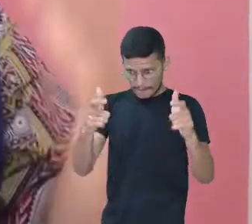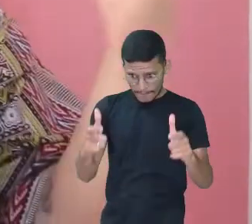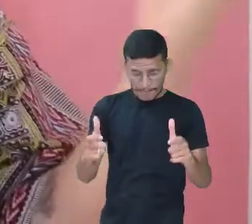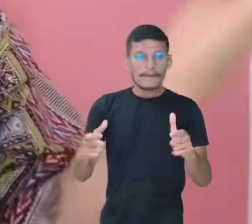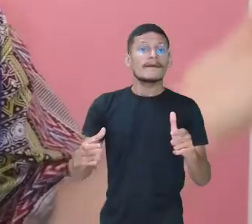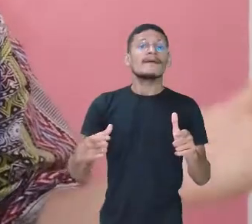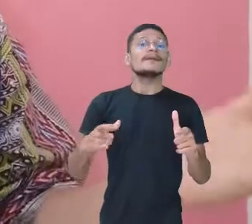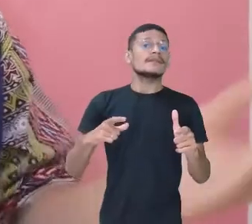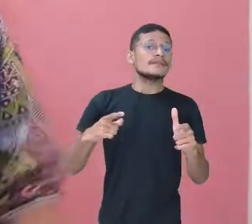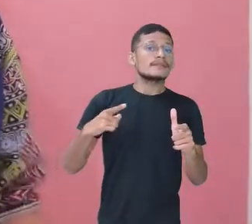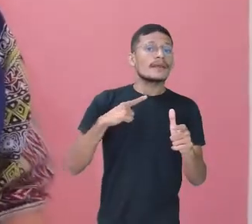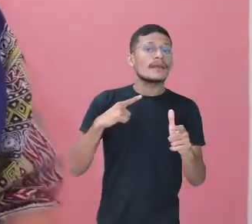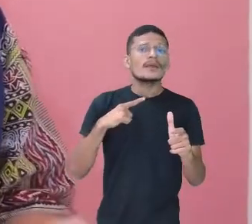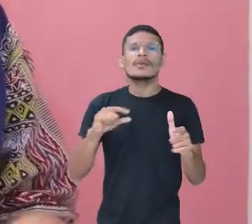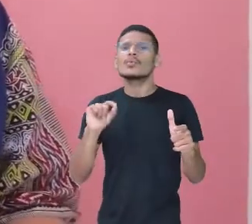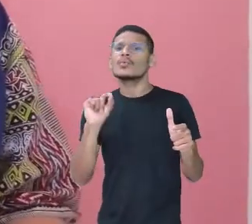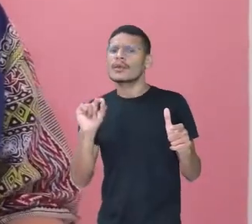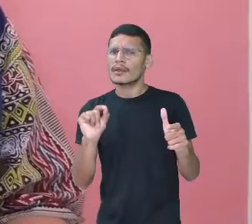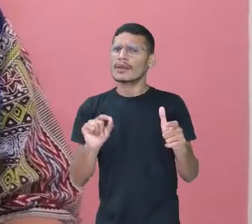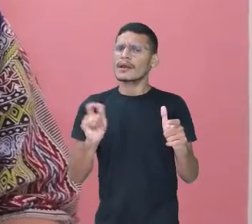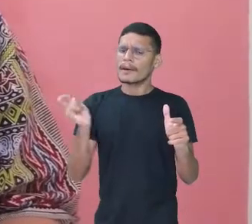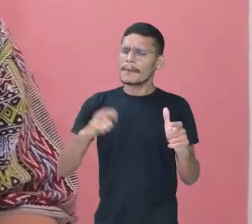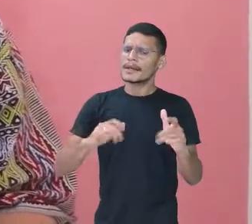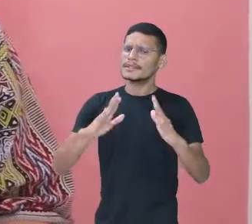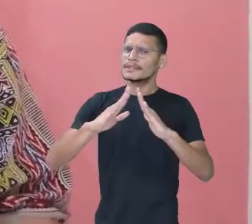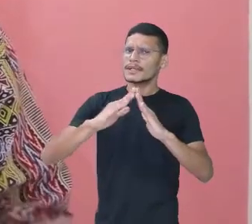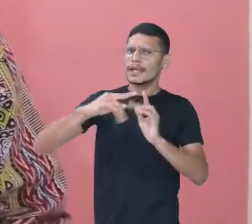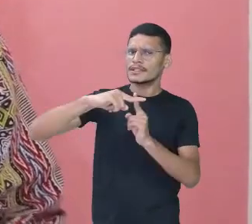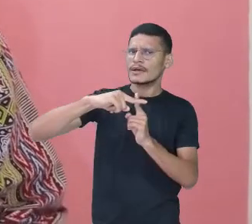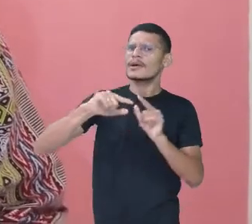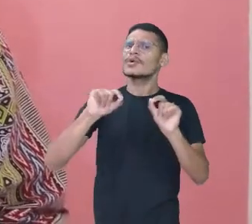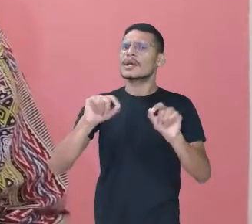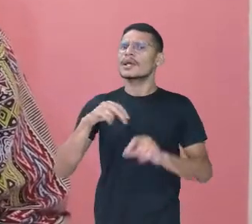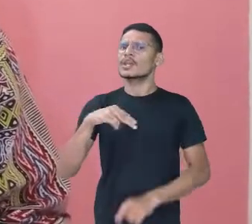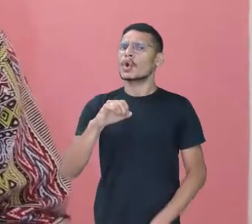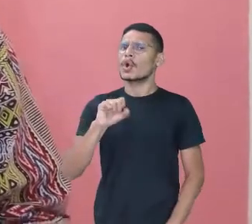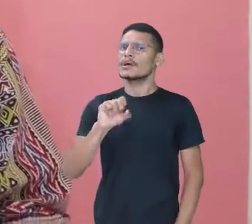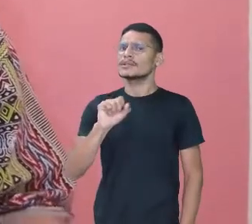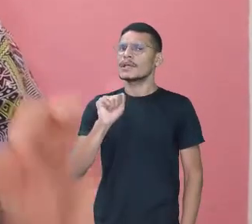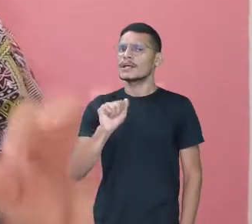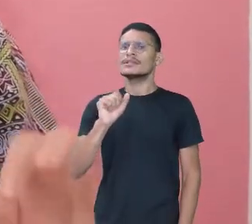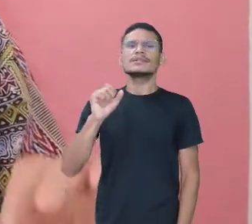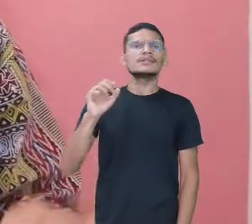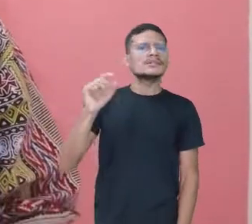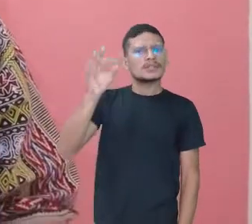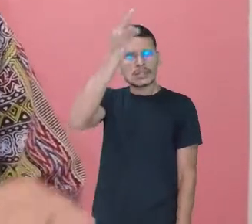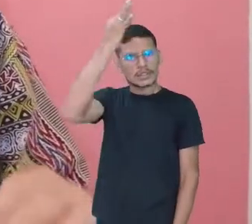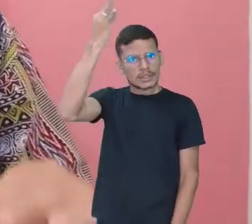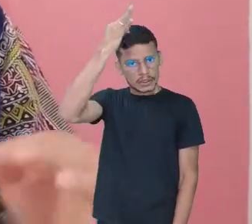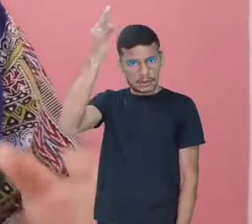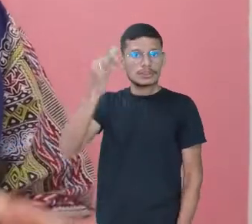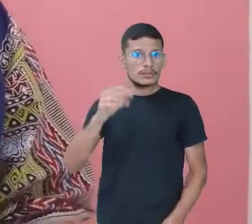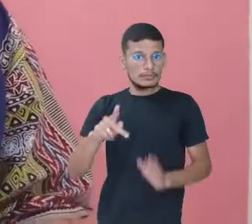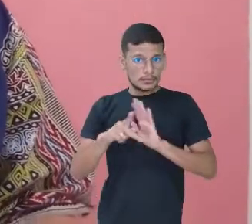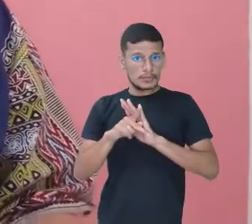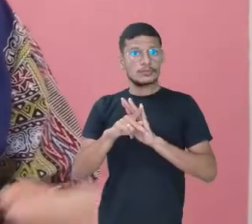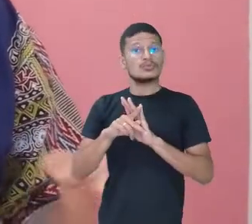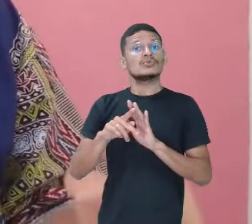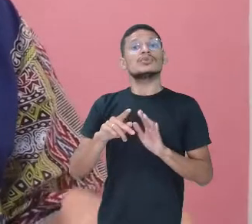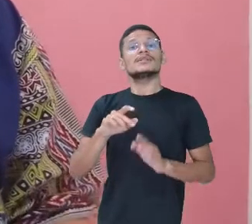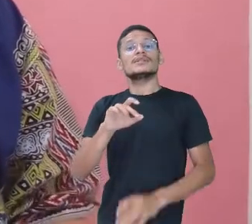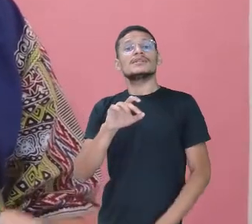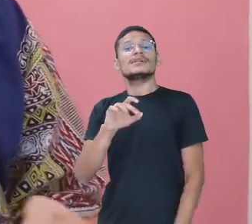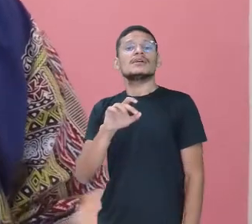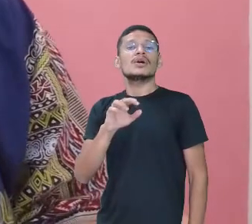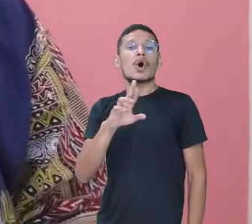Terço, além de ter a igreja de Nossa Senhora do Rosário dos Homens Pretos, ele também é espaço